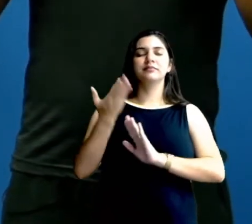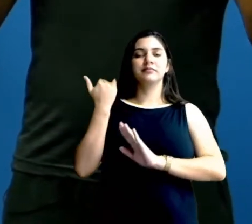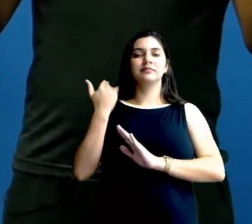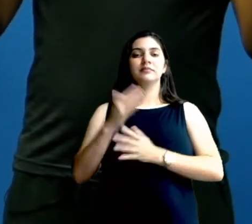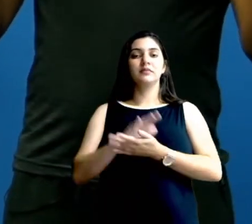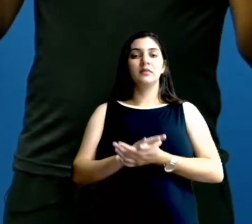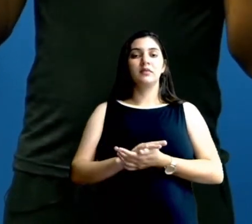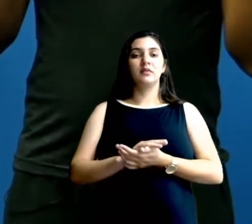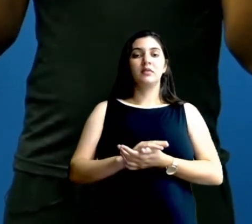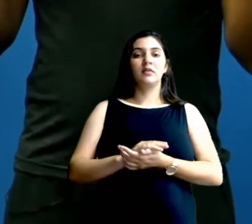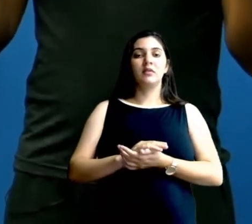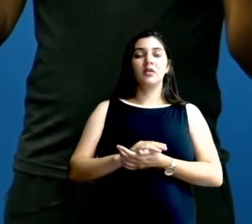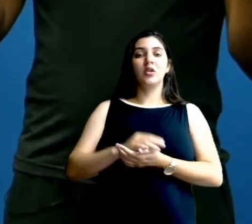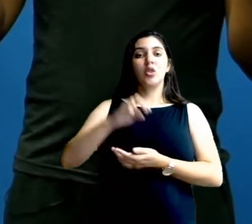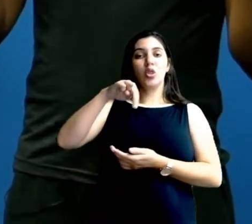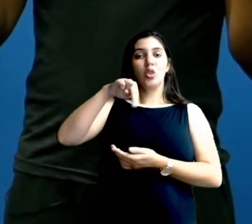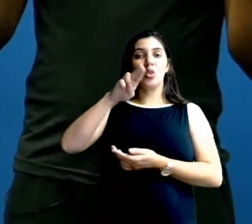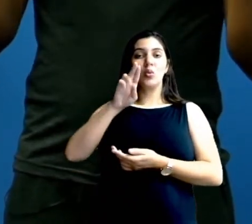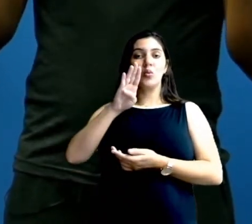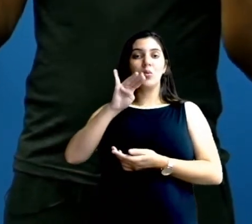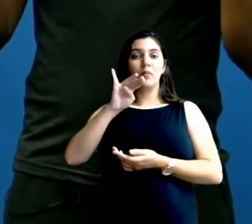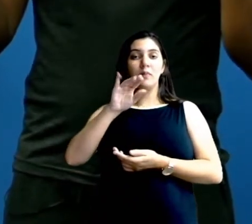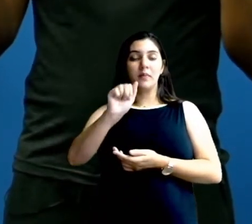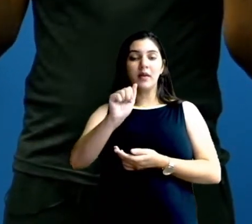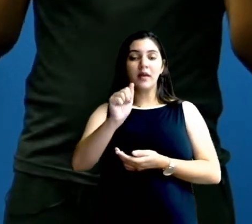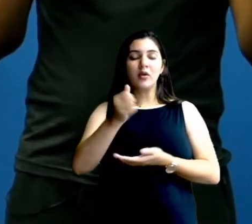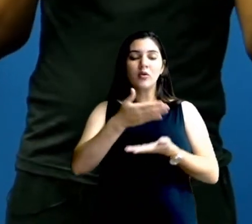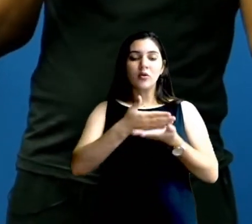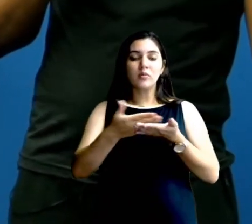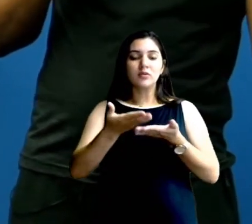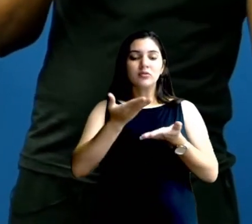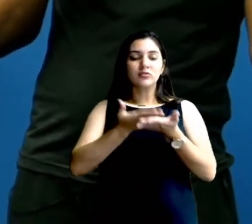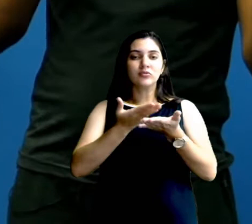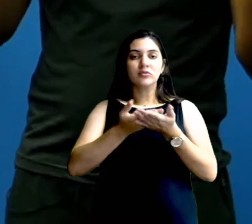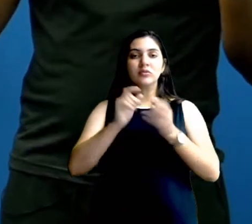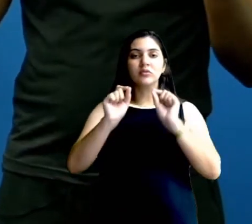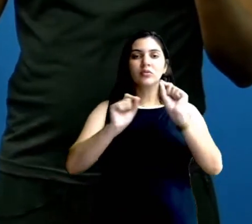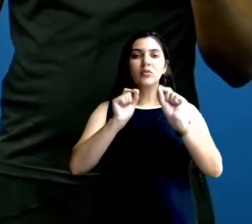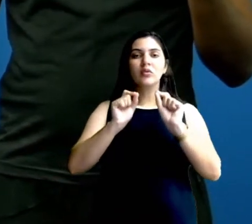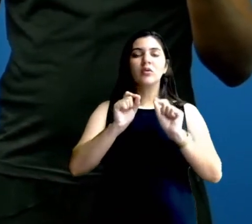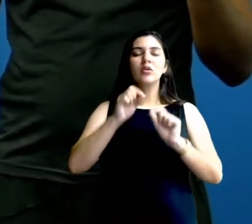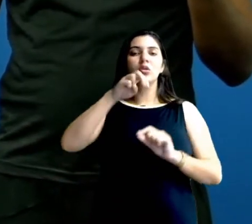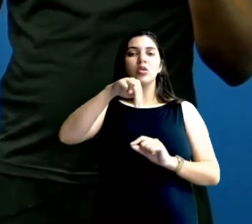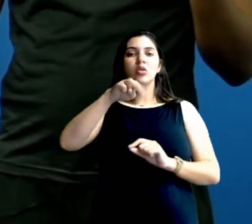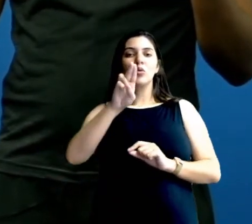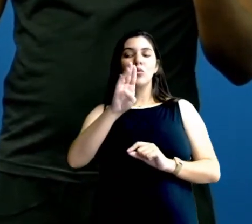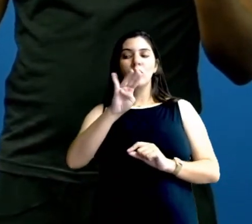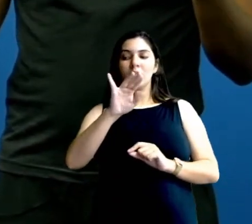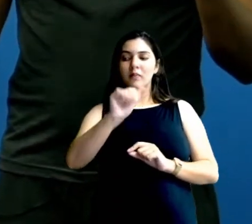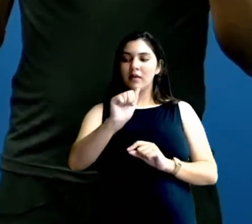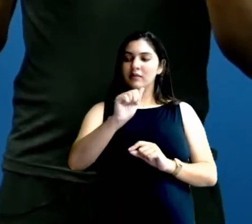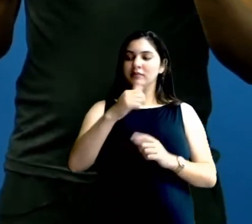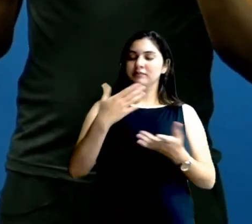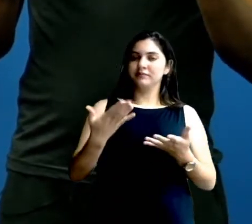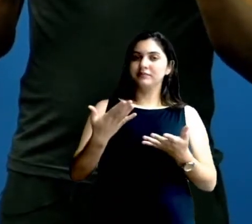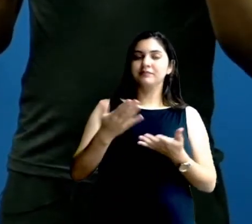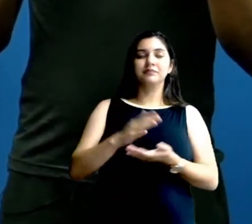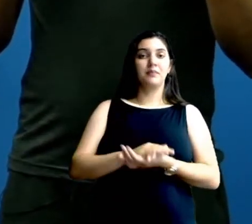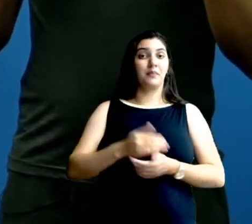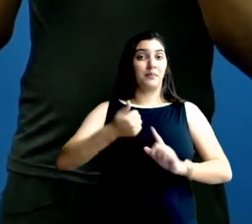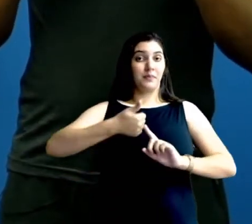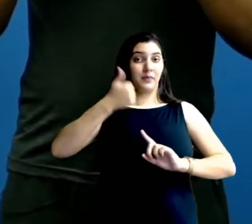a Núbia ela passou a ser estudada Professor porque você não falar Núbia e o reino de Kush e o tempo todo tá